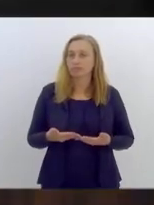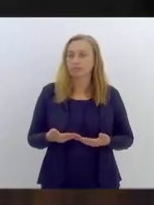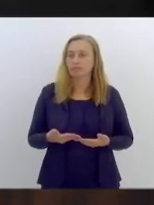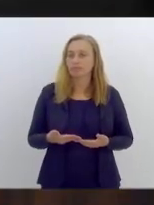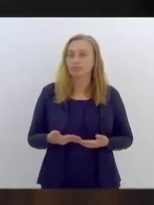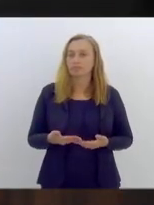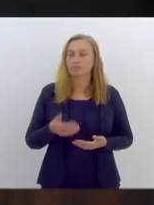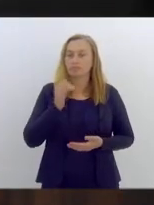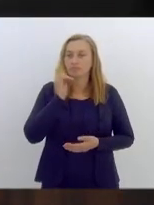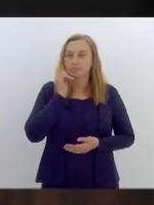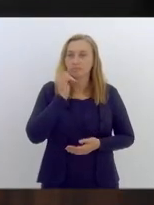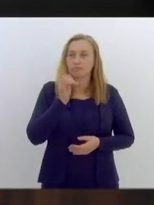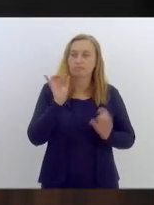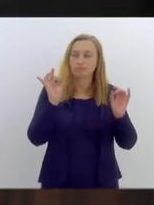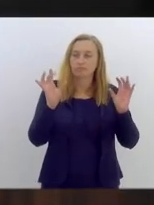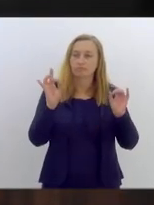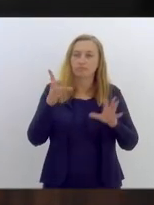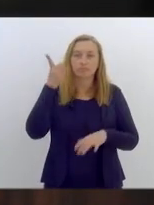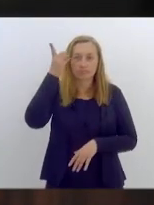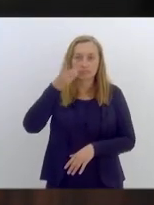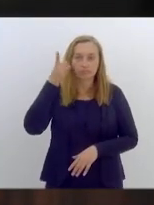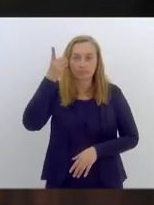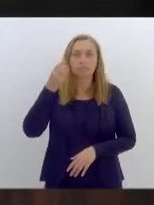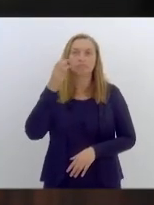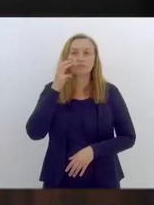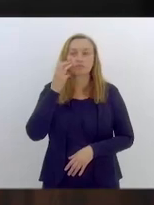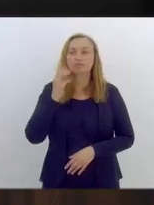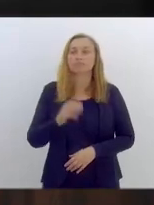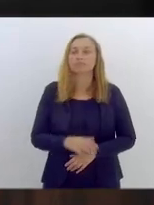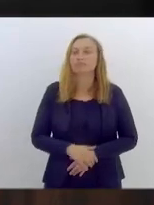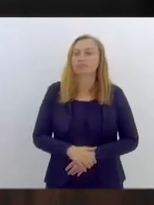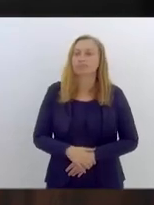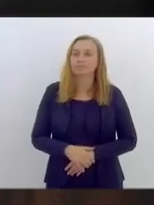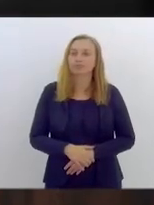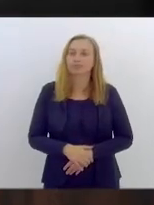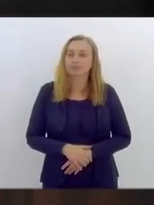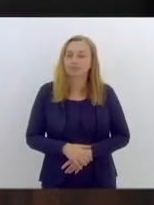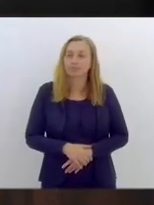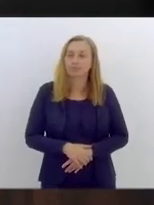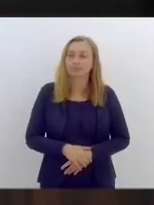designa a relatoria especial, deputado Valdec Carneiro.